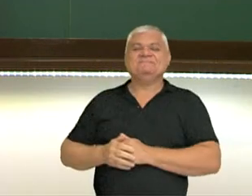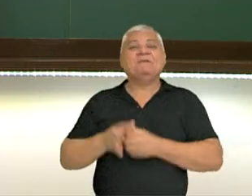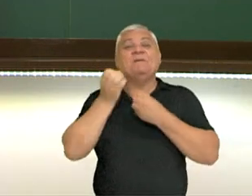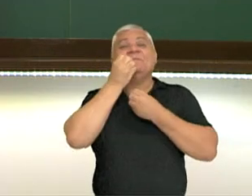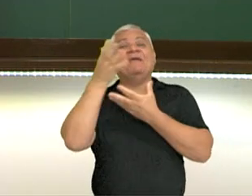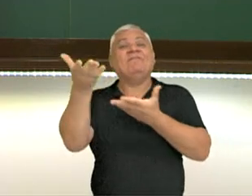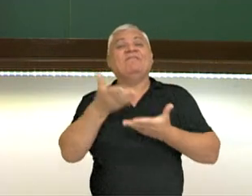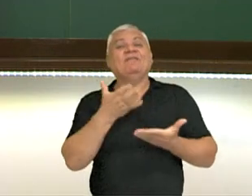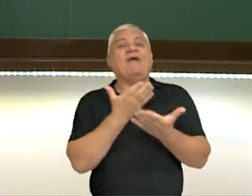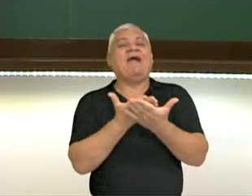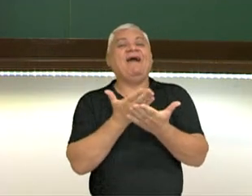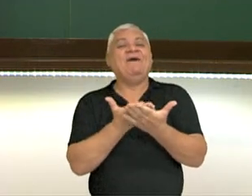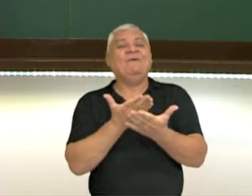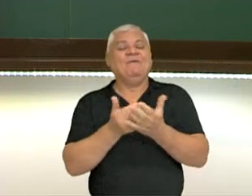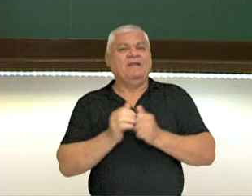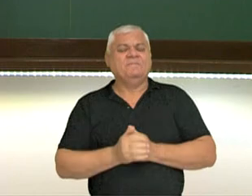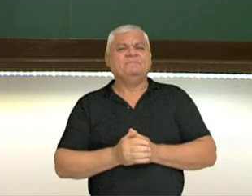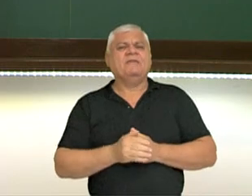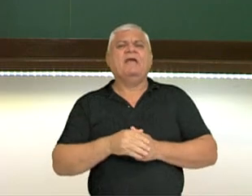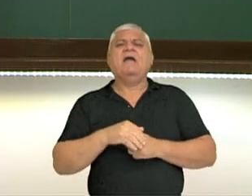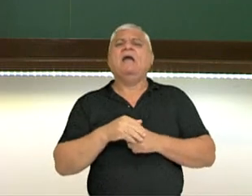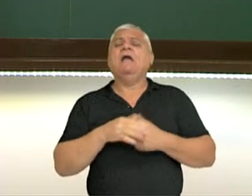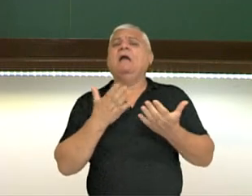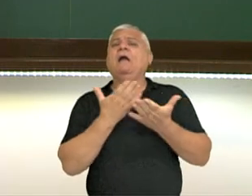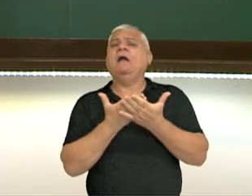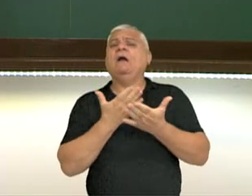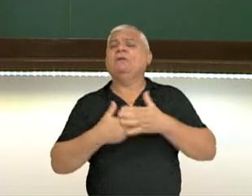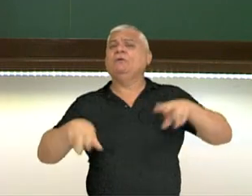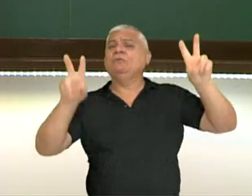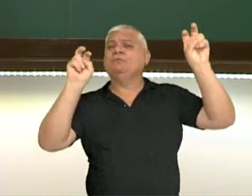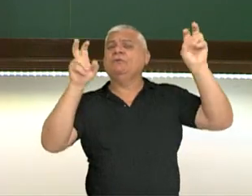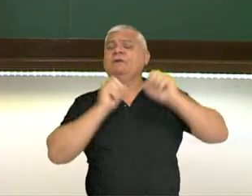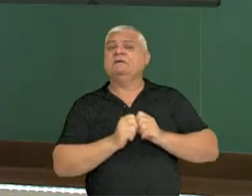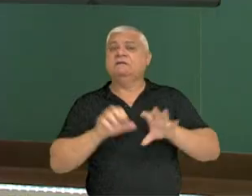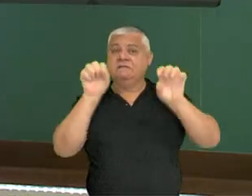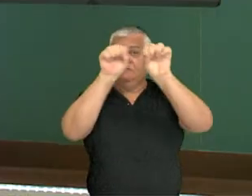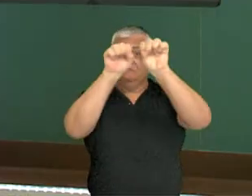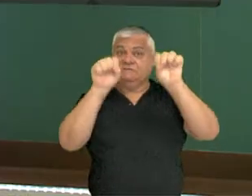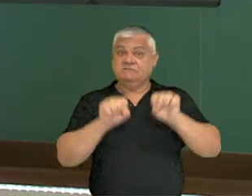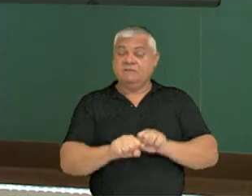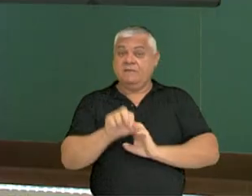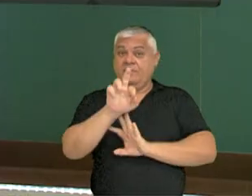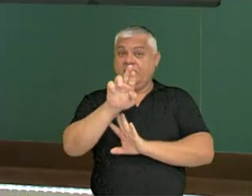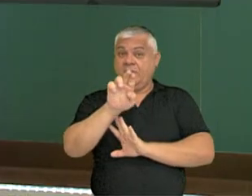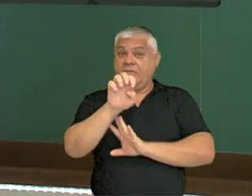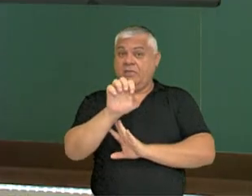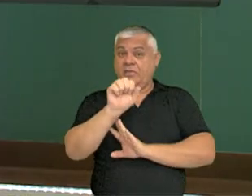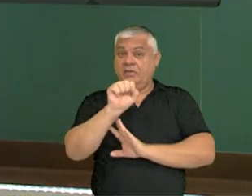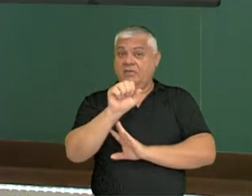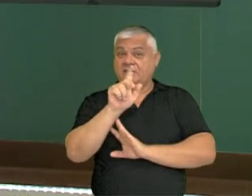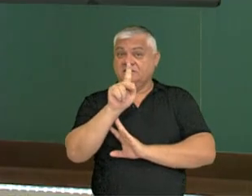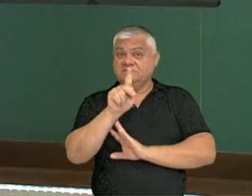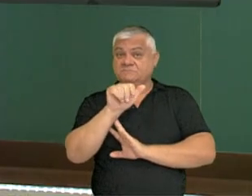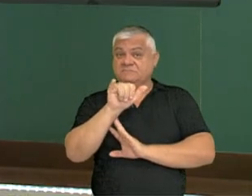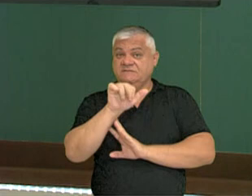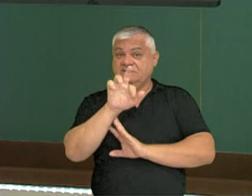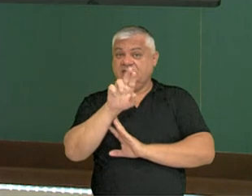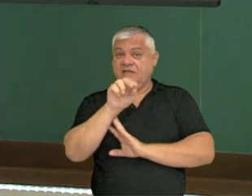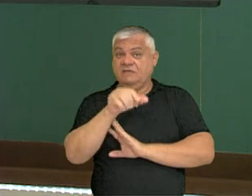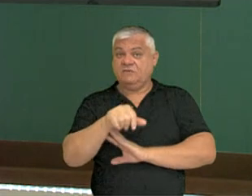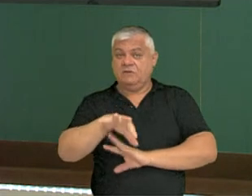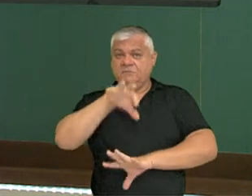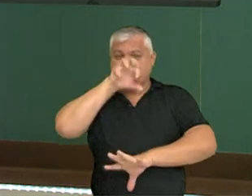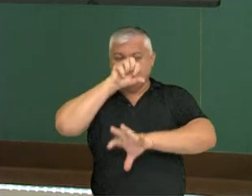a mais uma aula. E esta aula de hoje é sobre o sistema respiratório. Quais são os